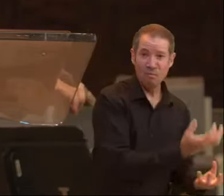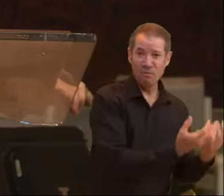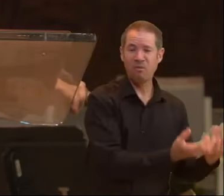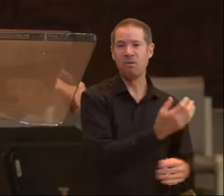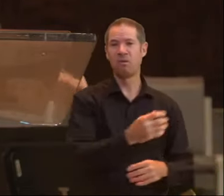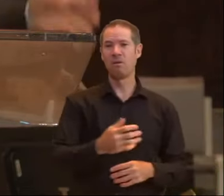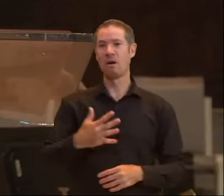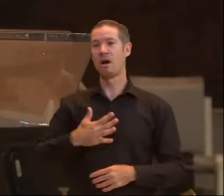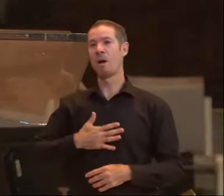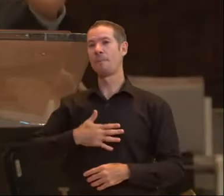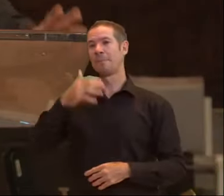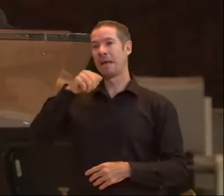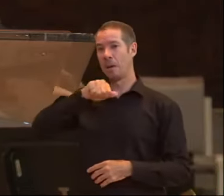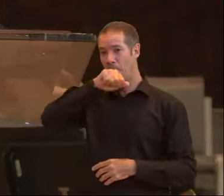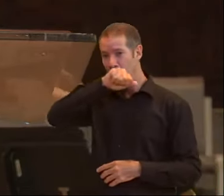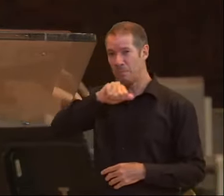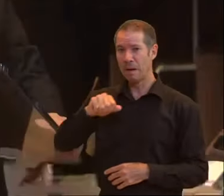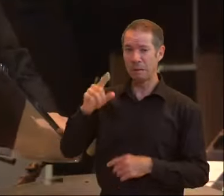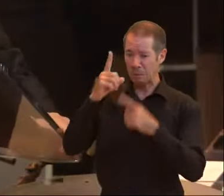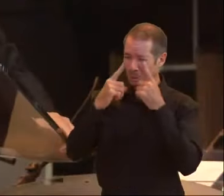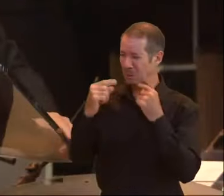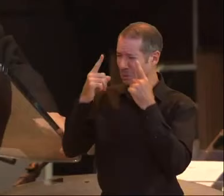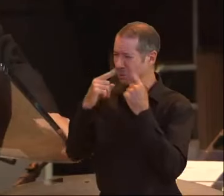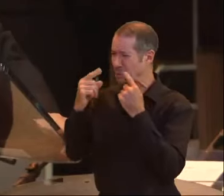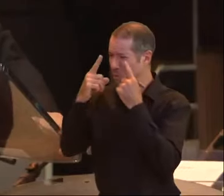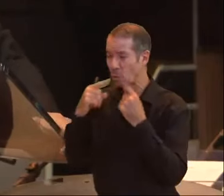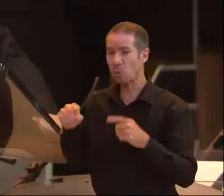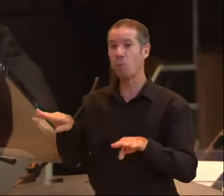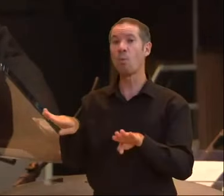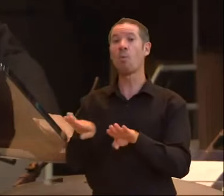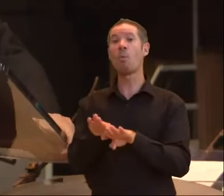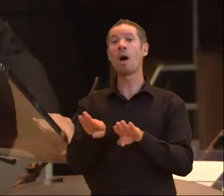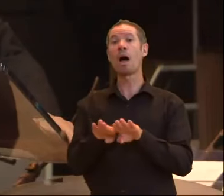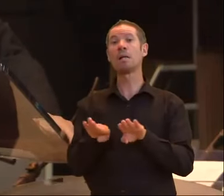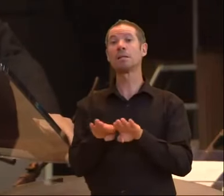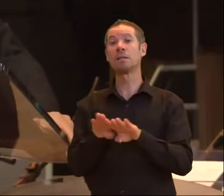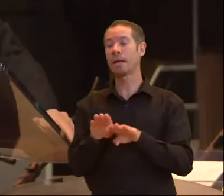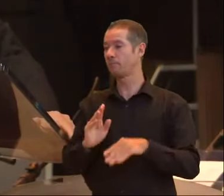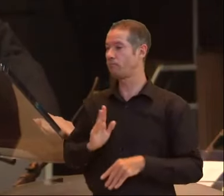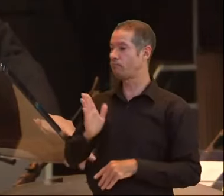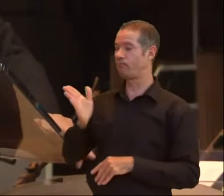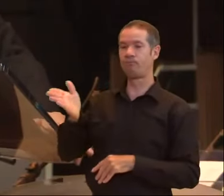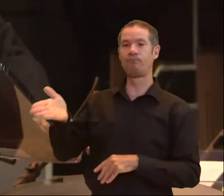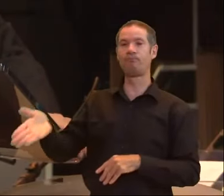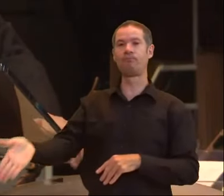Minha mãe chorou até perto dela partir também por causa do meu avô.